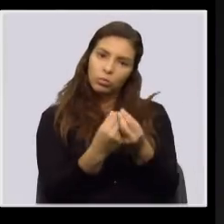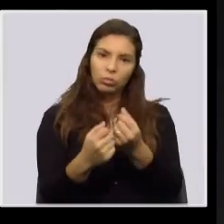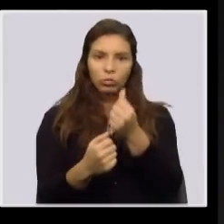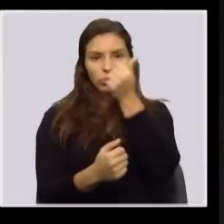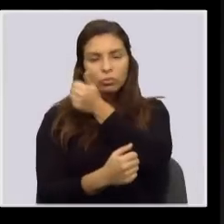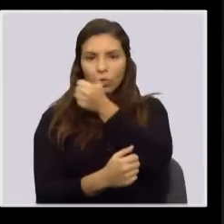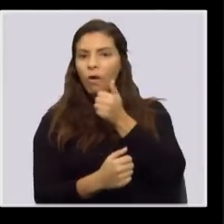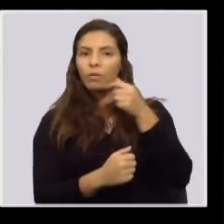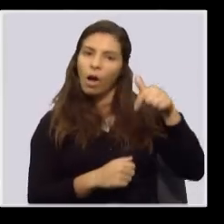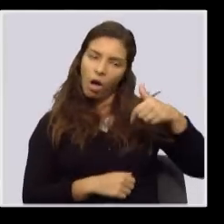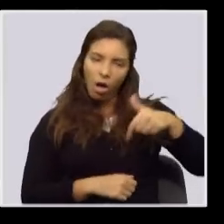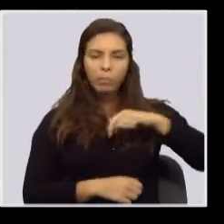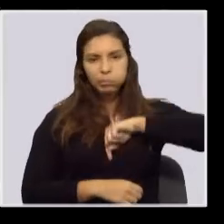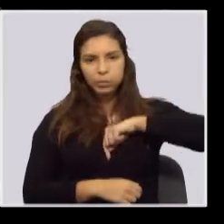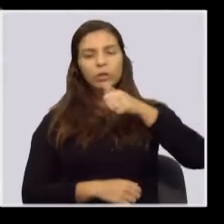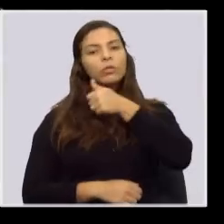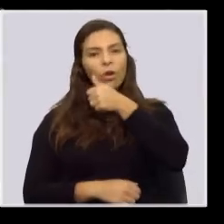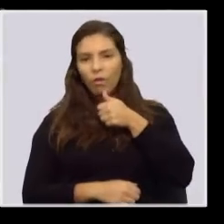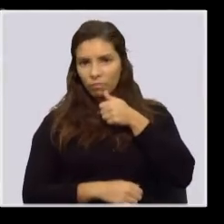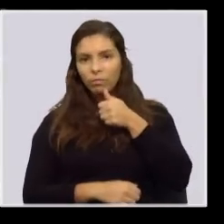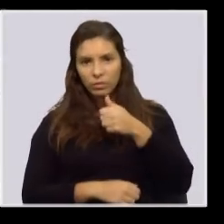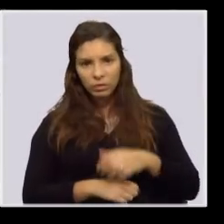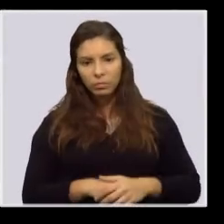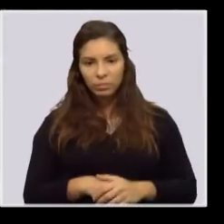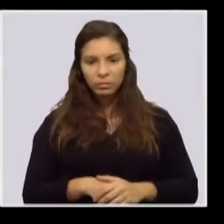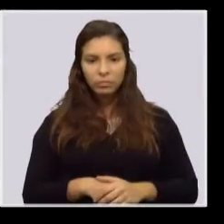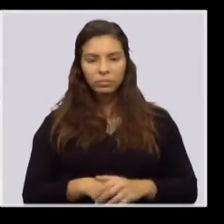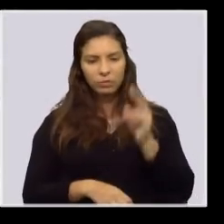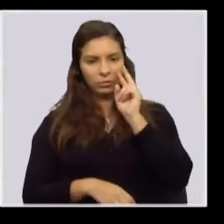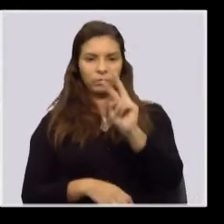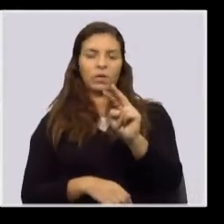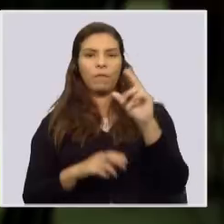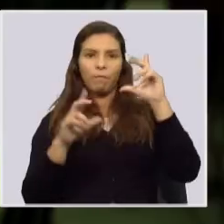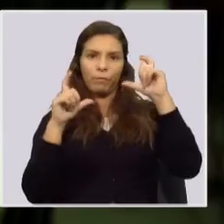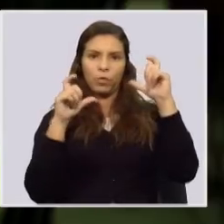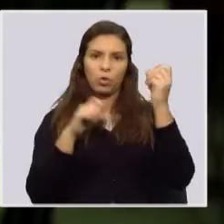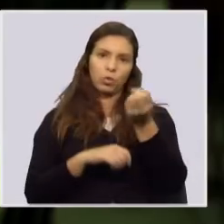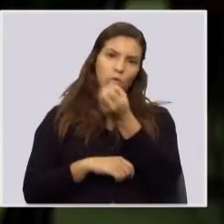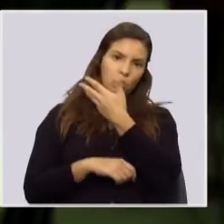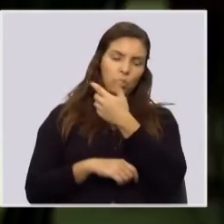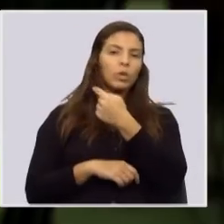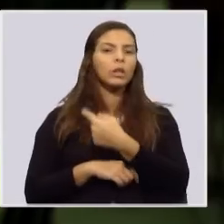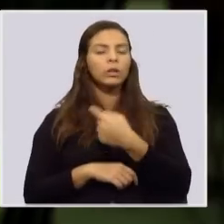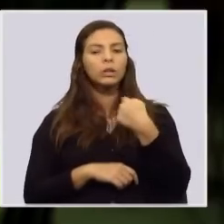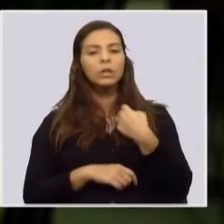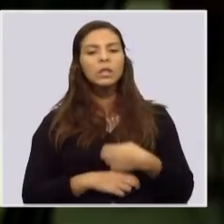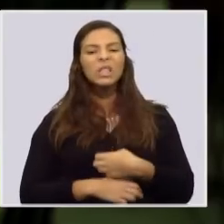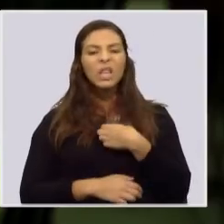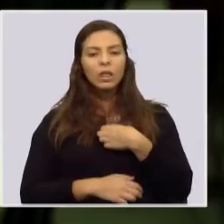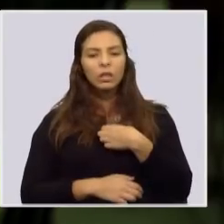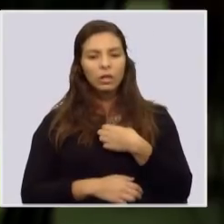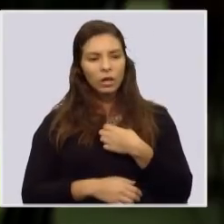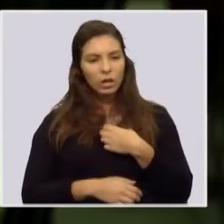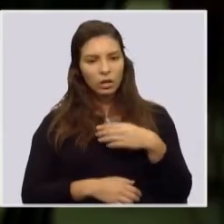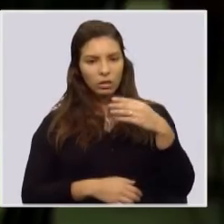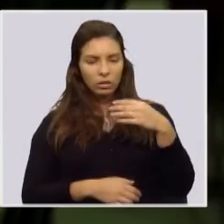o quanto sofreram e sofrem ainda hoje com a morte do Zé Pedro. Quem olha para esta fotografia não pode achar que por